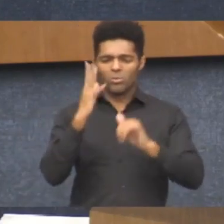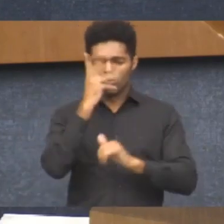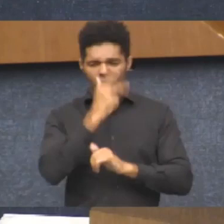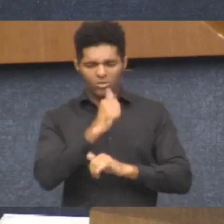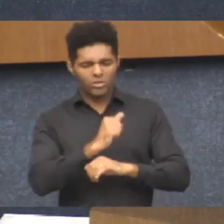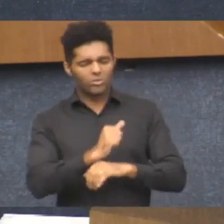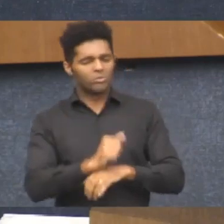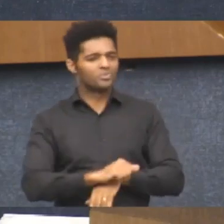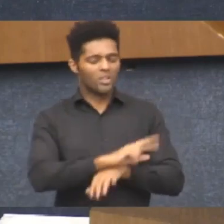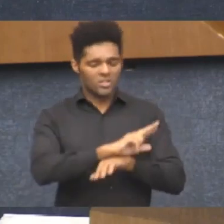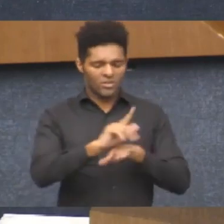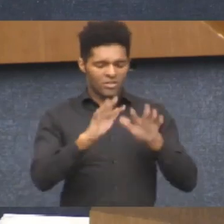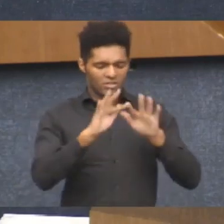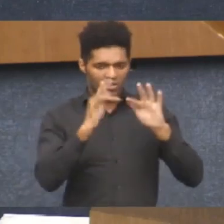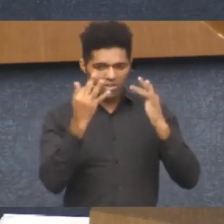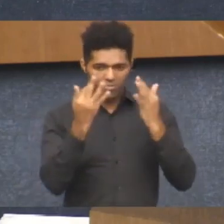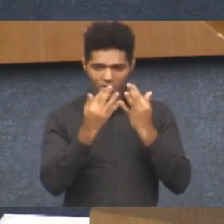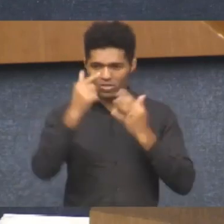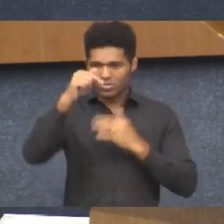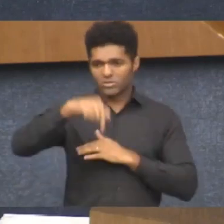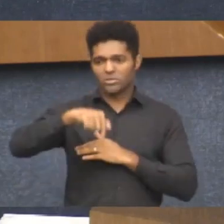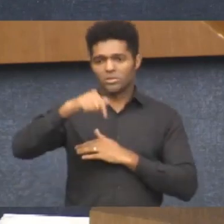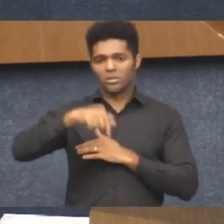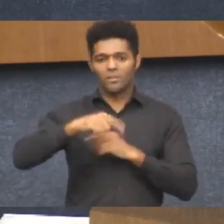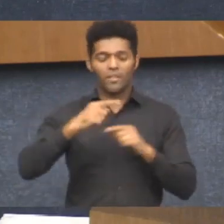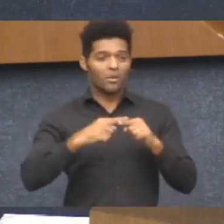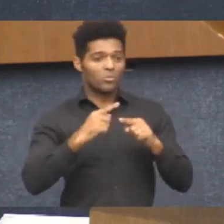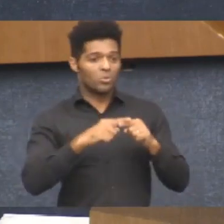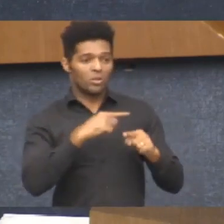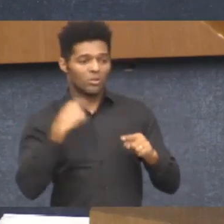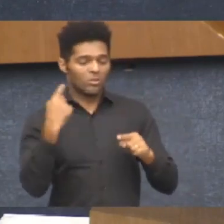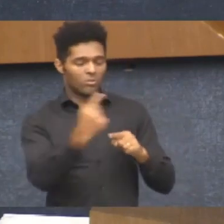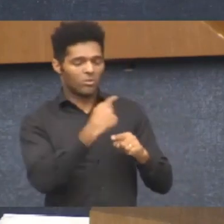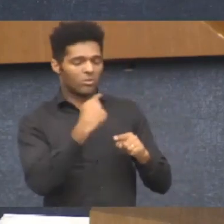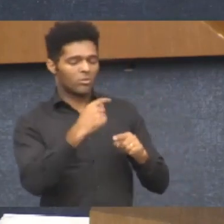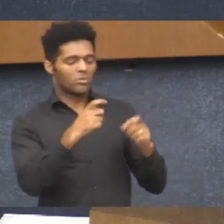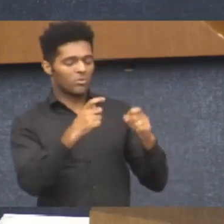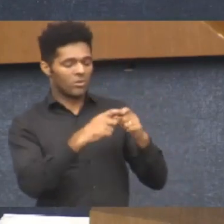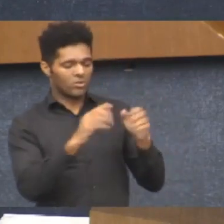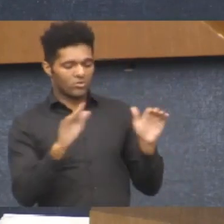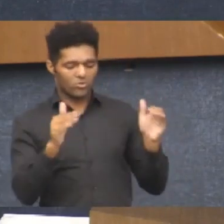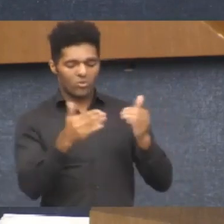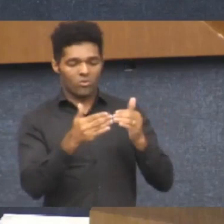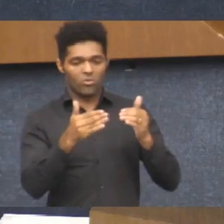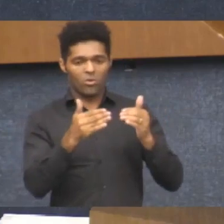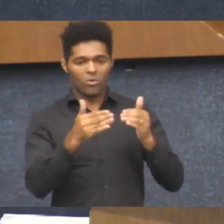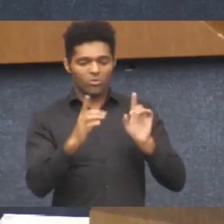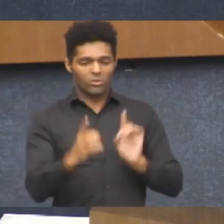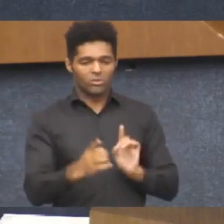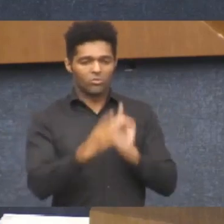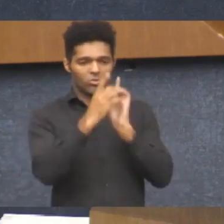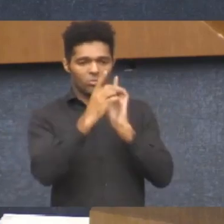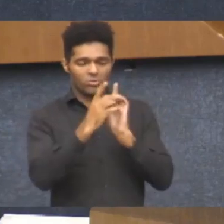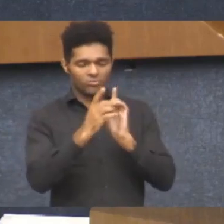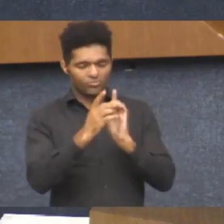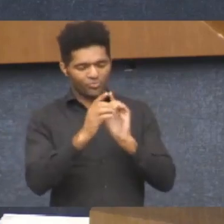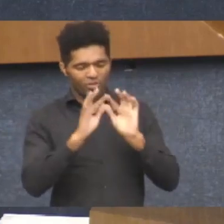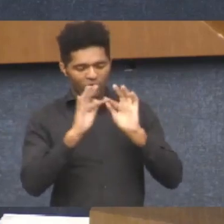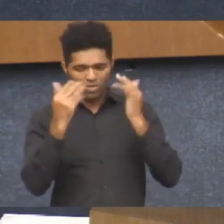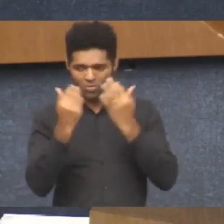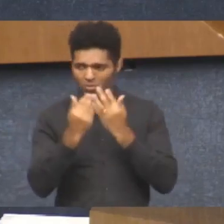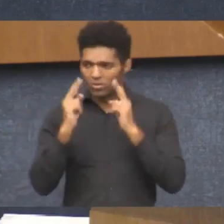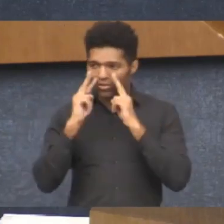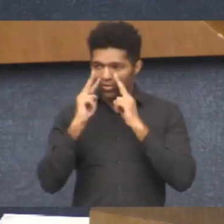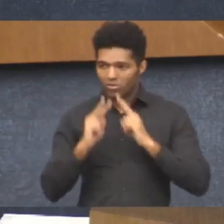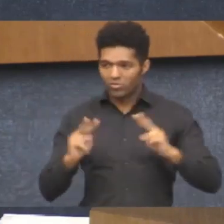quantas famílias aqui, porque é isso que nós somos, né? Médicos de famílias, Então, ver todas as crianças